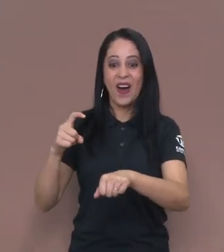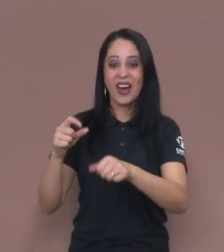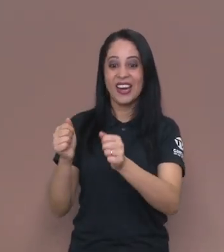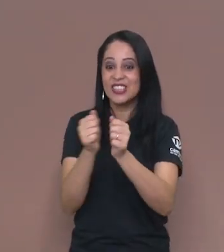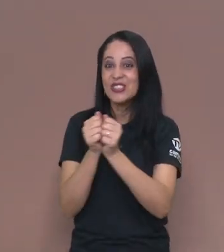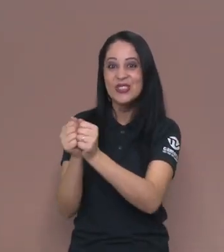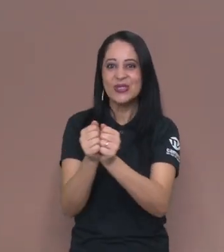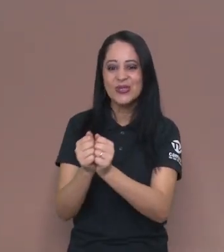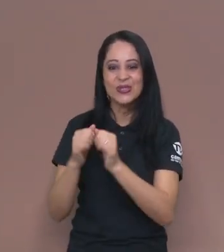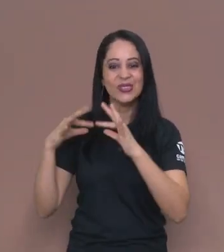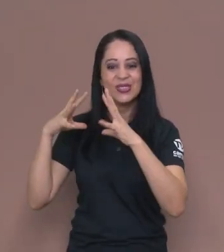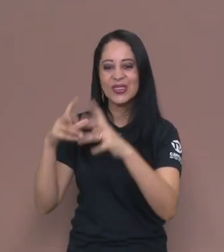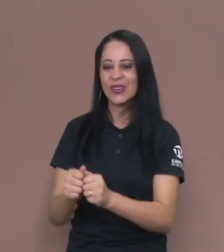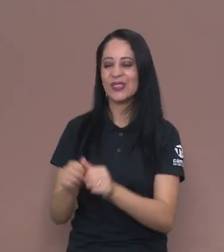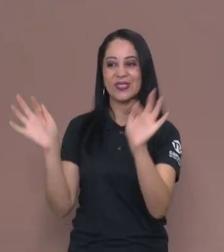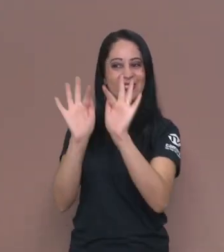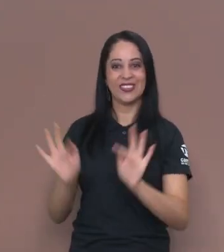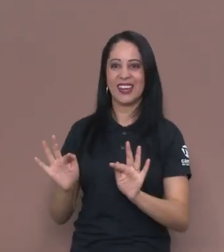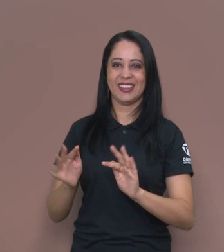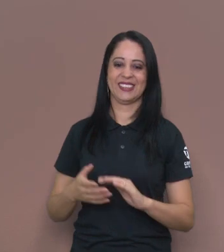Tá grávida.